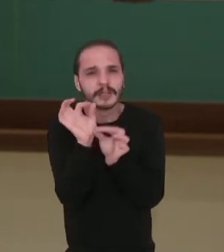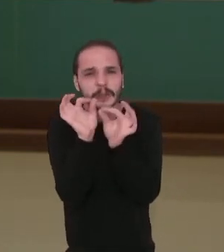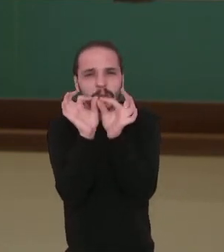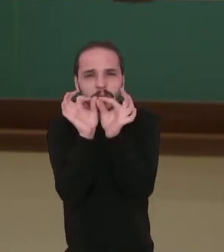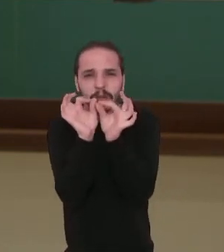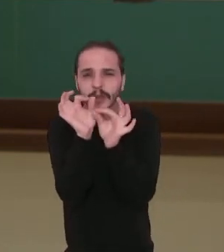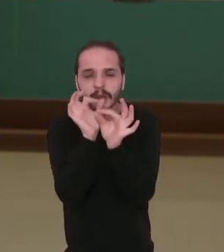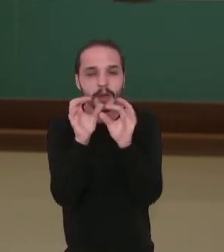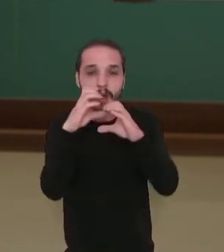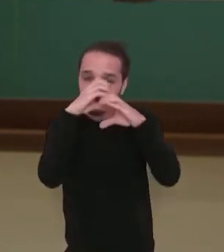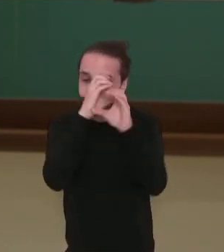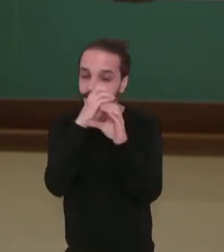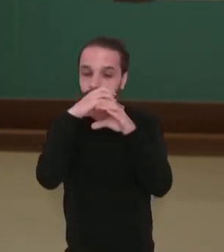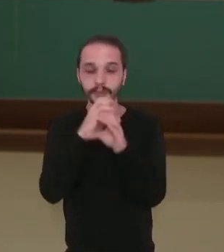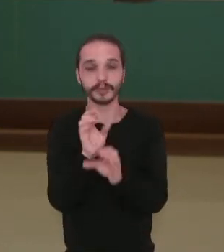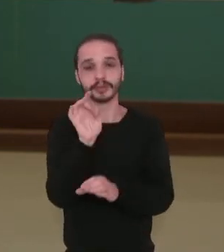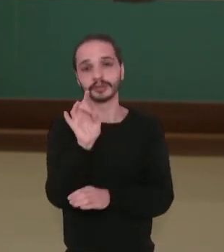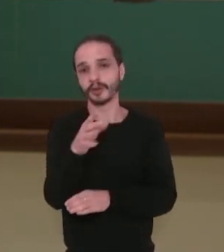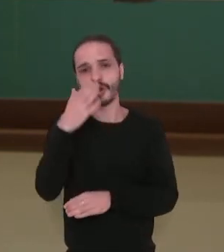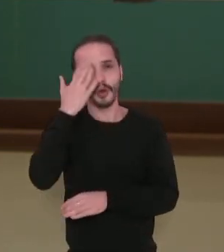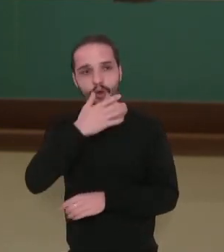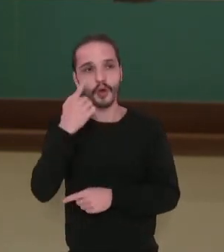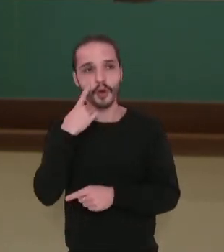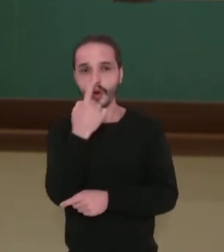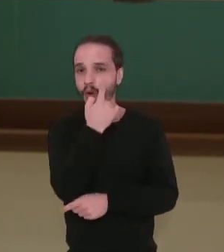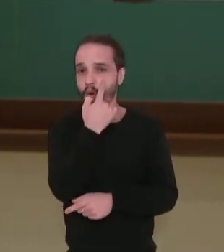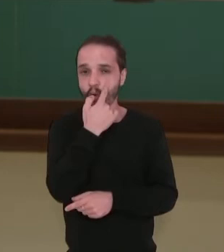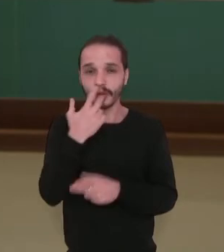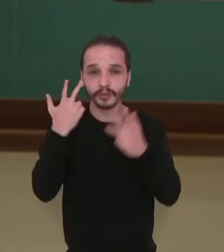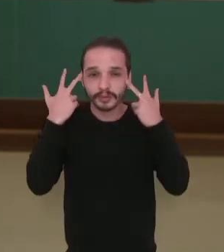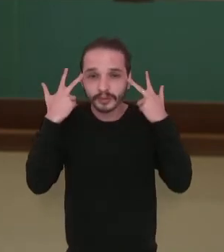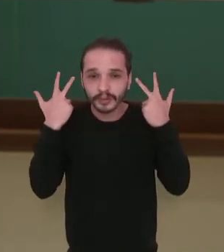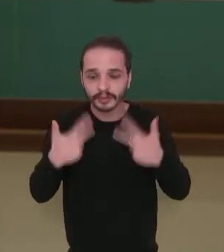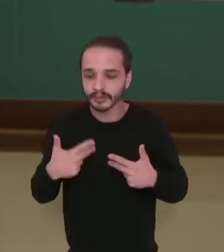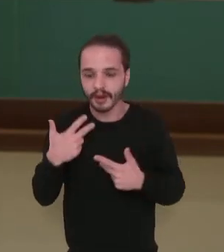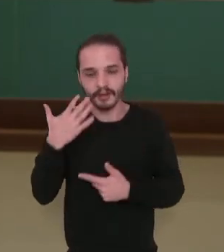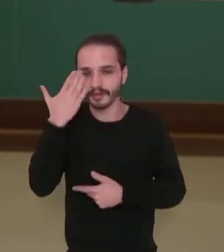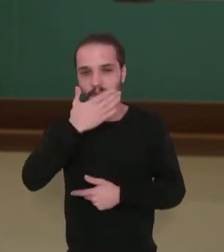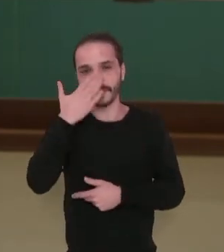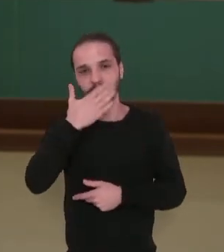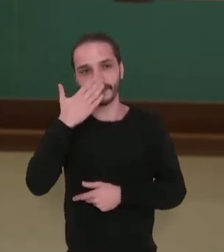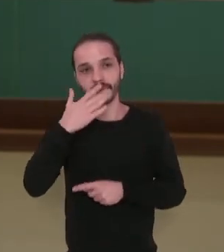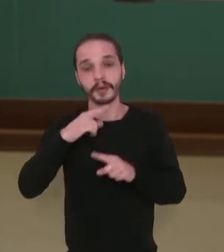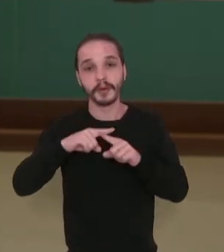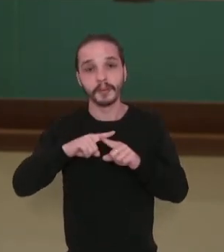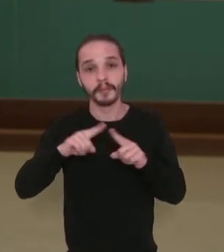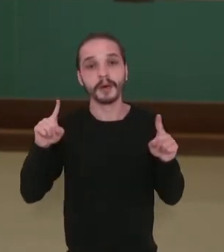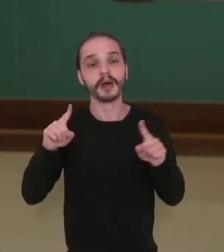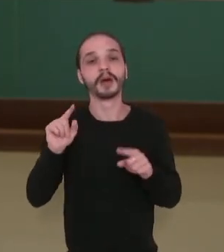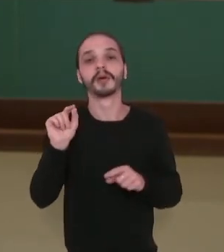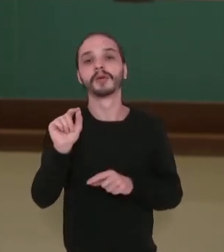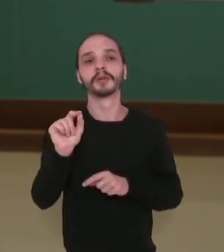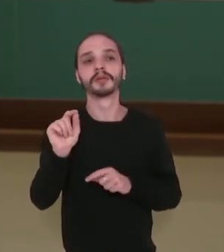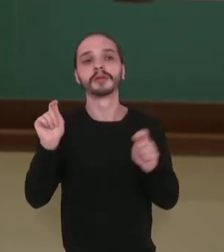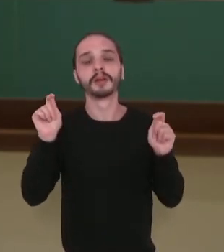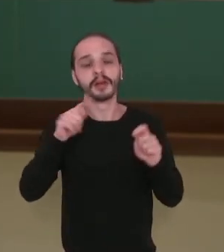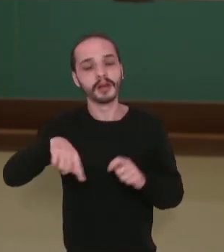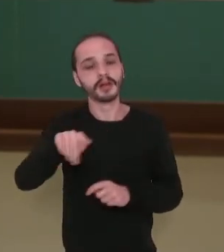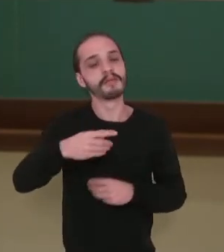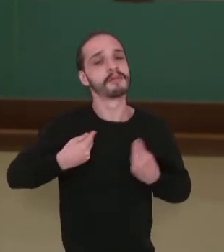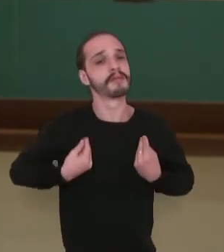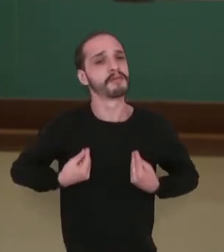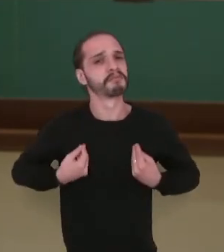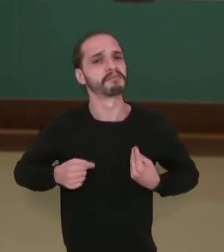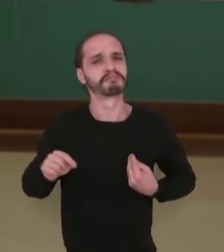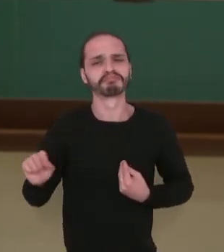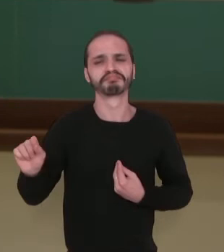organismos microscópicos que não podem ser visualizados a olho nu. Mas eu conto para você que eles vivem em diversos